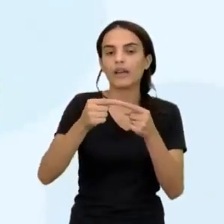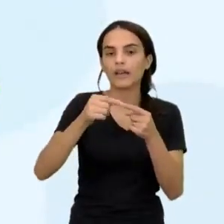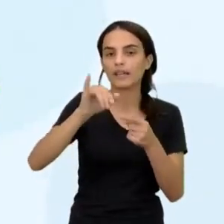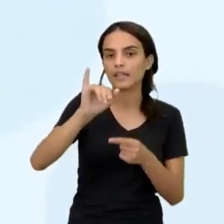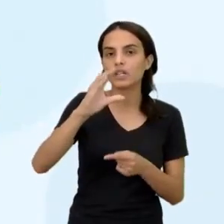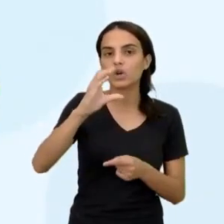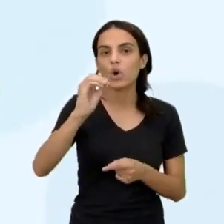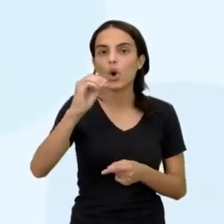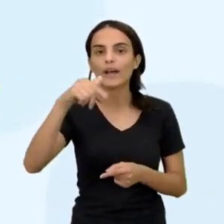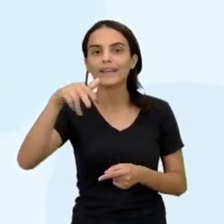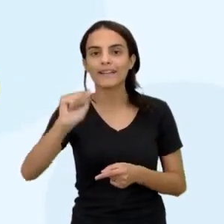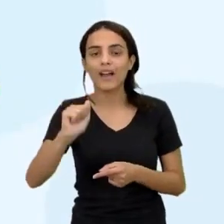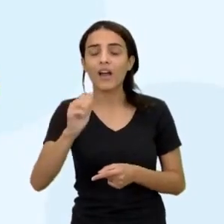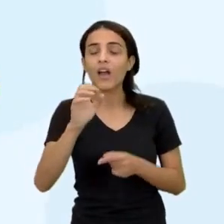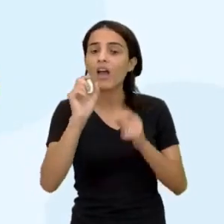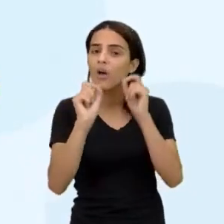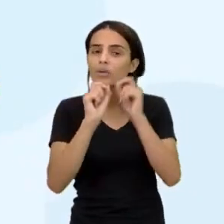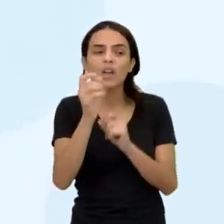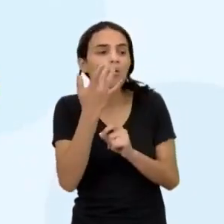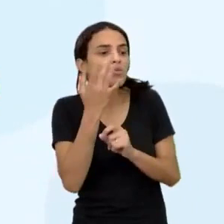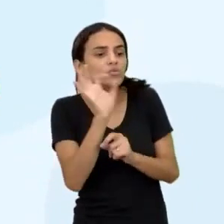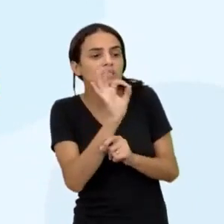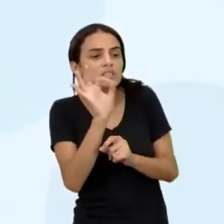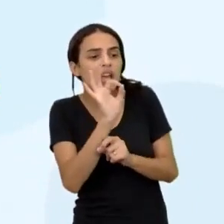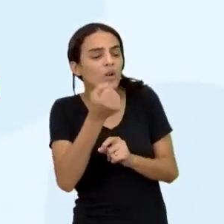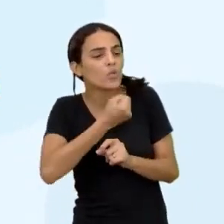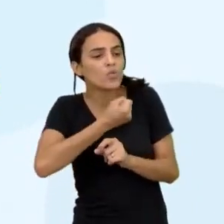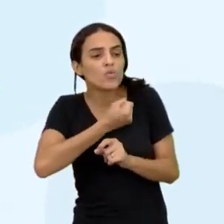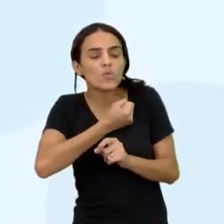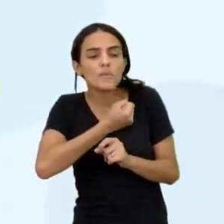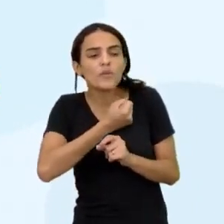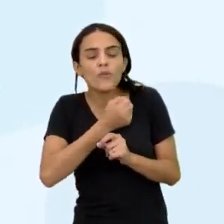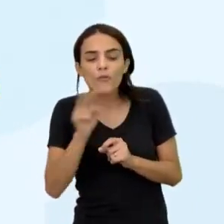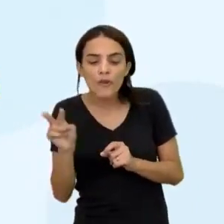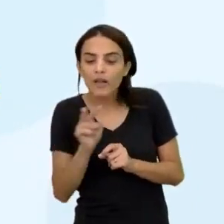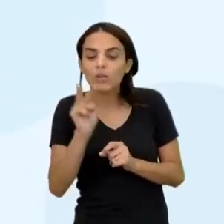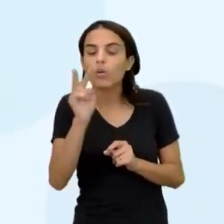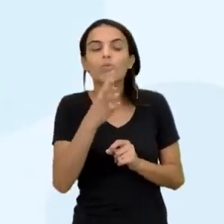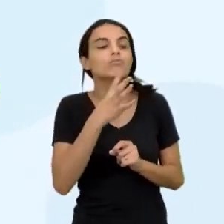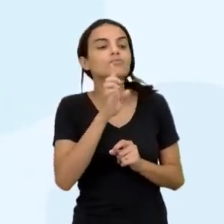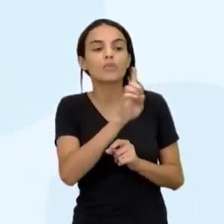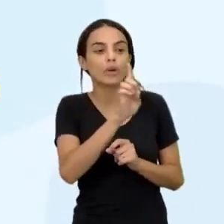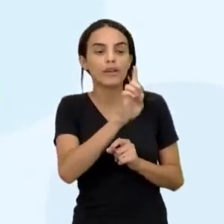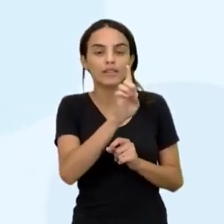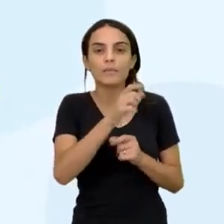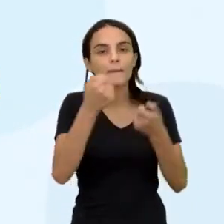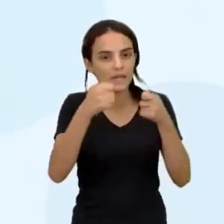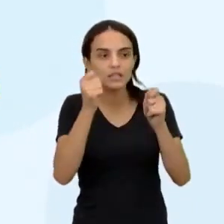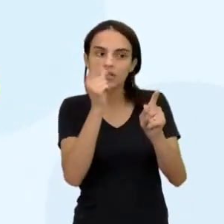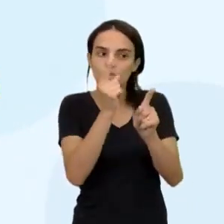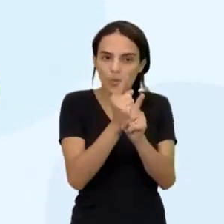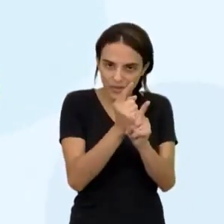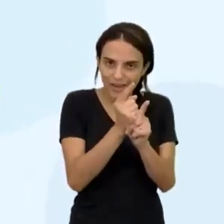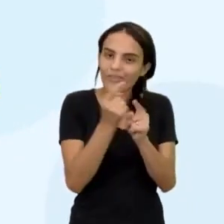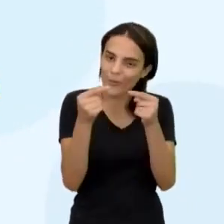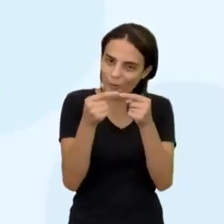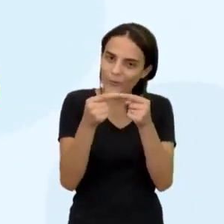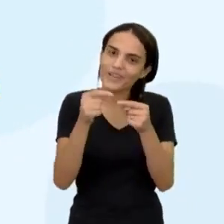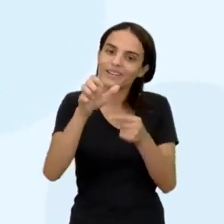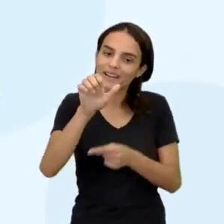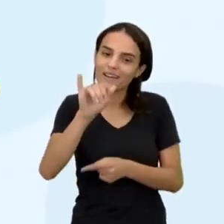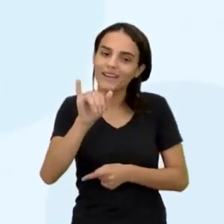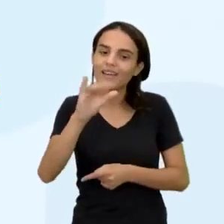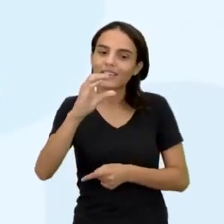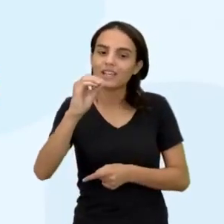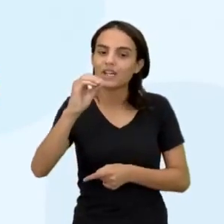é, mas quer descobrir, né? É um número desconhecido. Então, essas são as equações com uma incógnita. E também tem a equação que tem